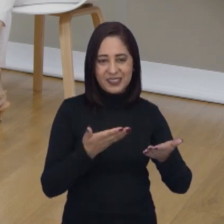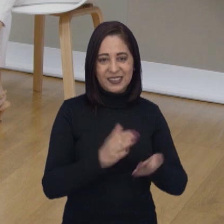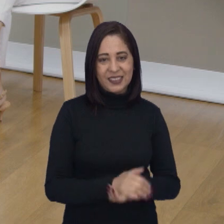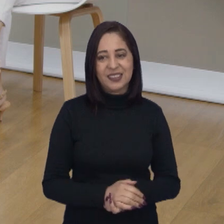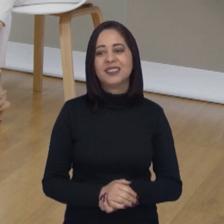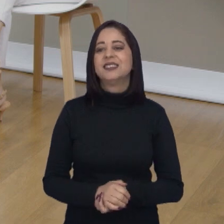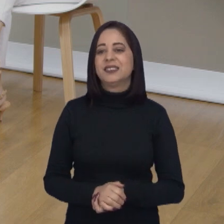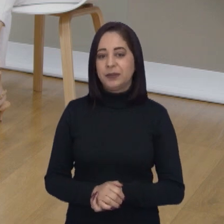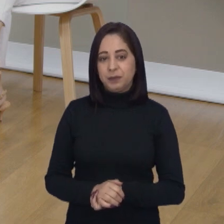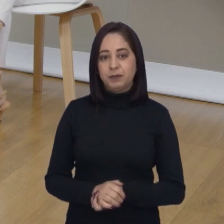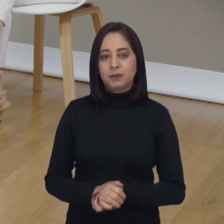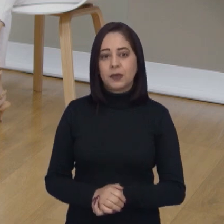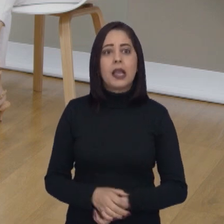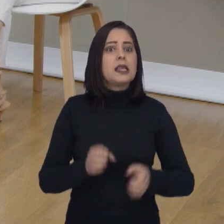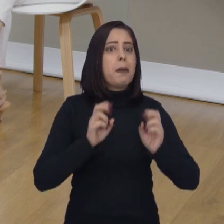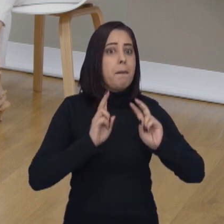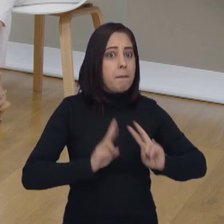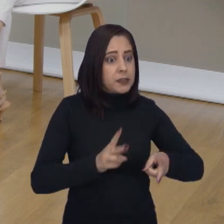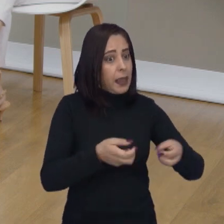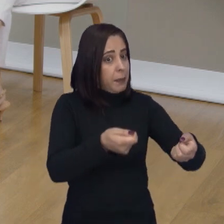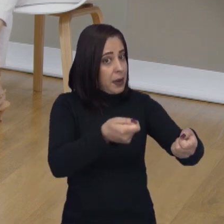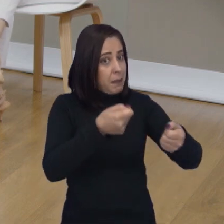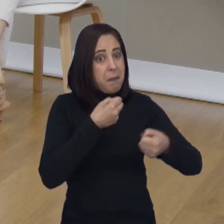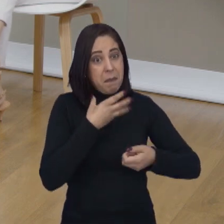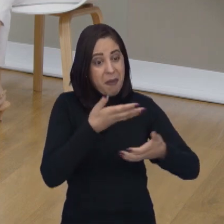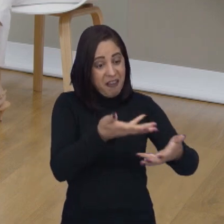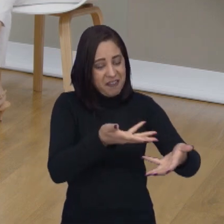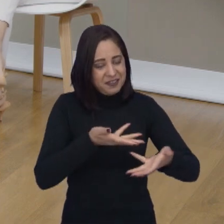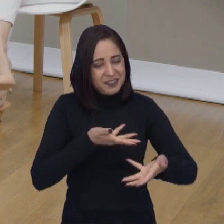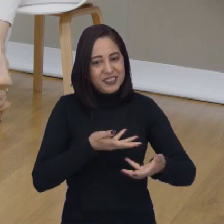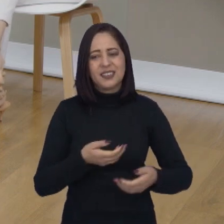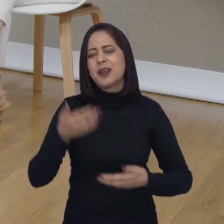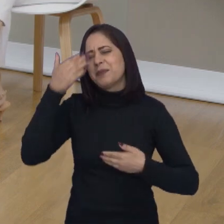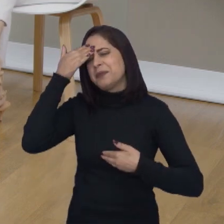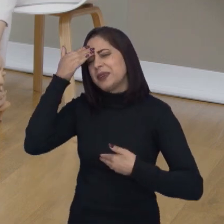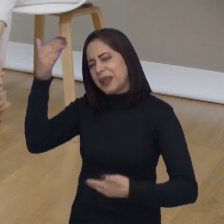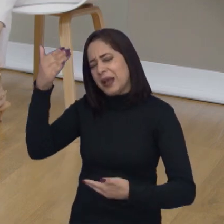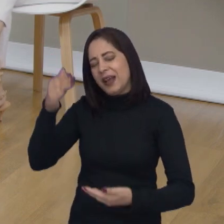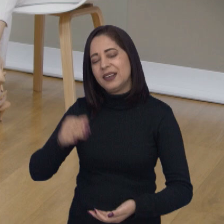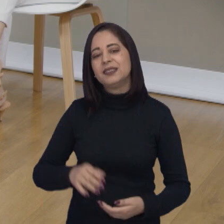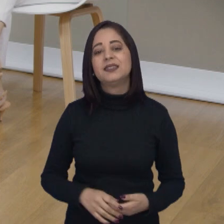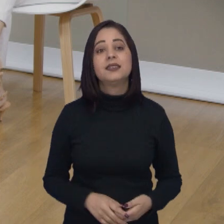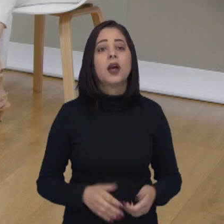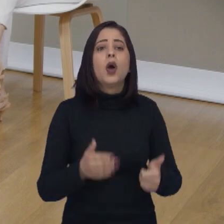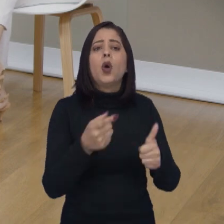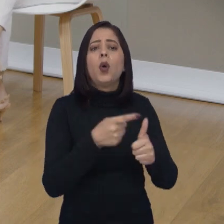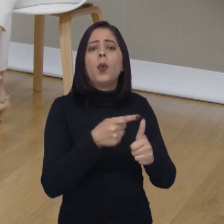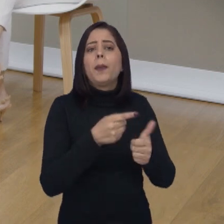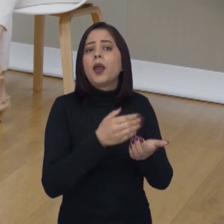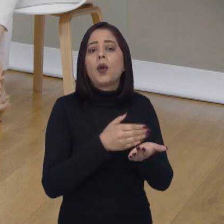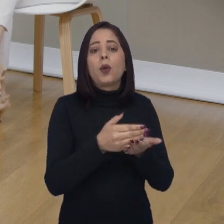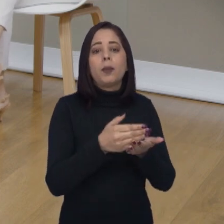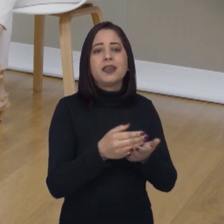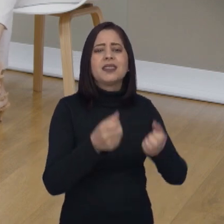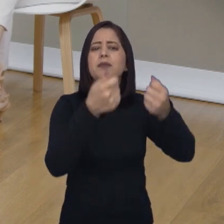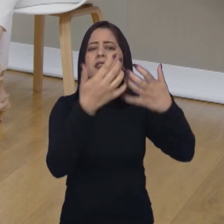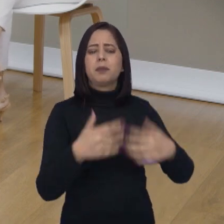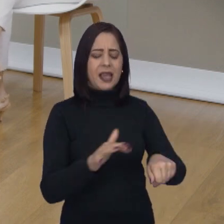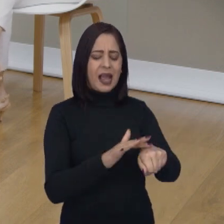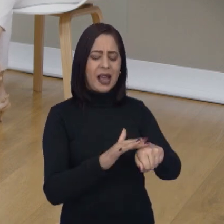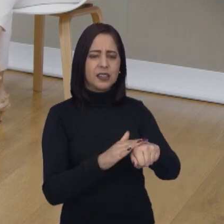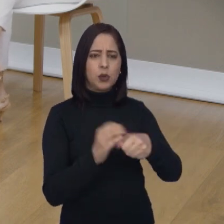que agradecemos. A senhora é sempre muito bem-vinda. Obrigada. Doutora, para a gente começar, explica para a gente o que é o